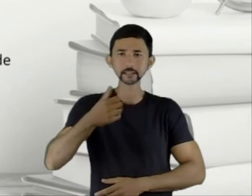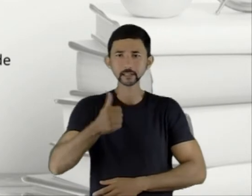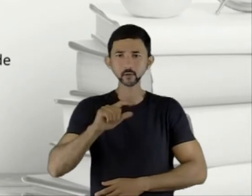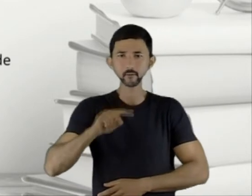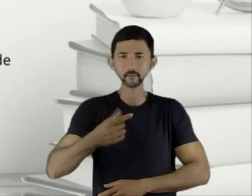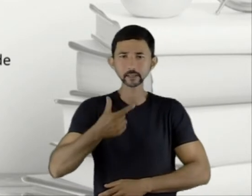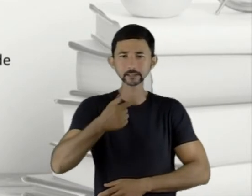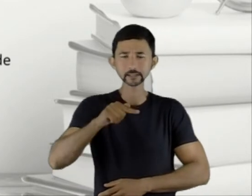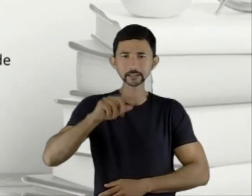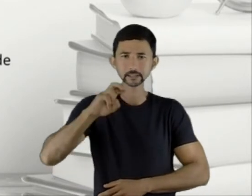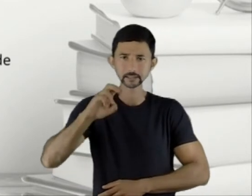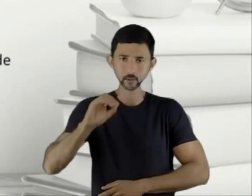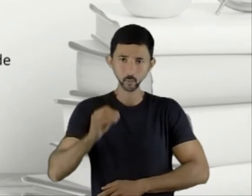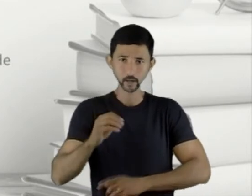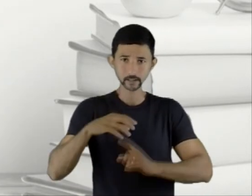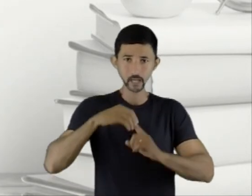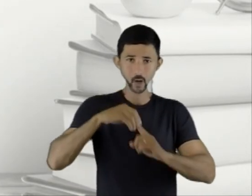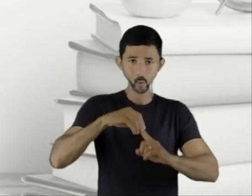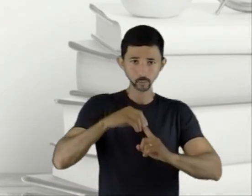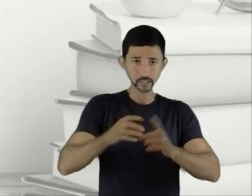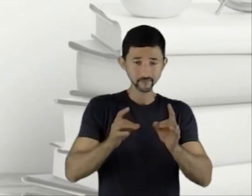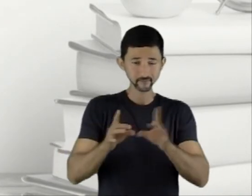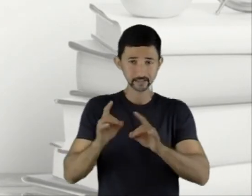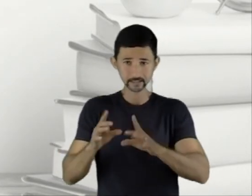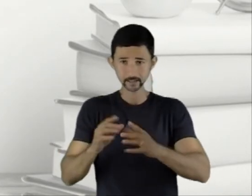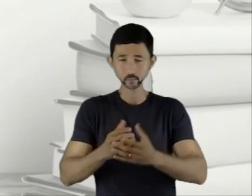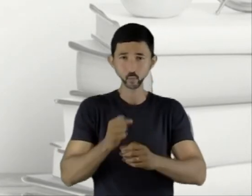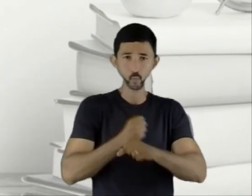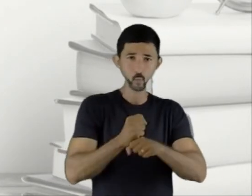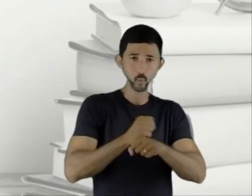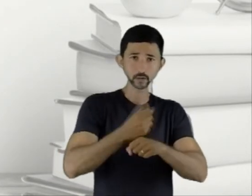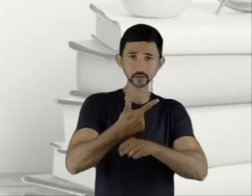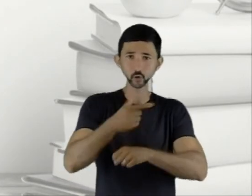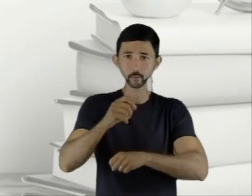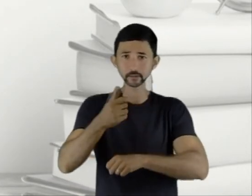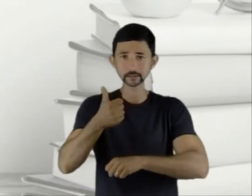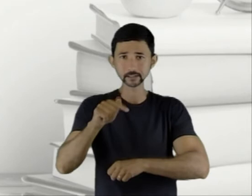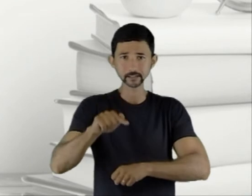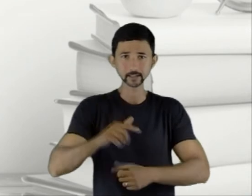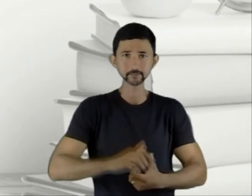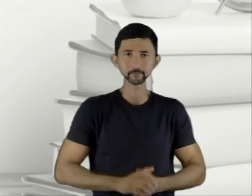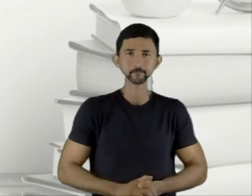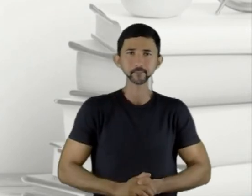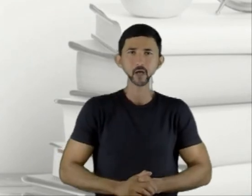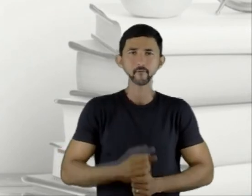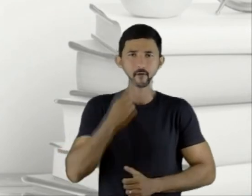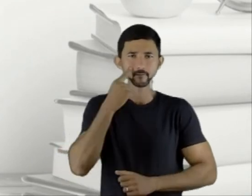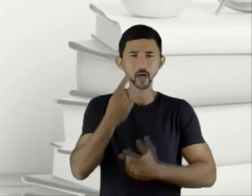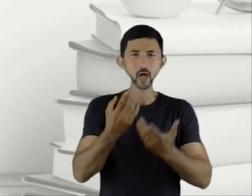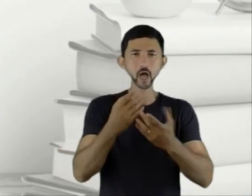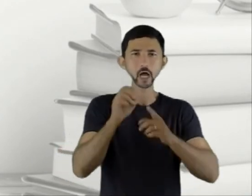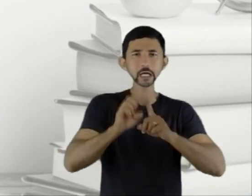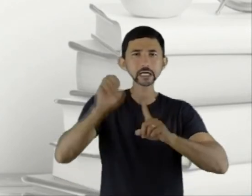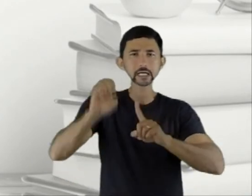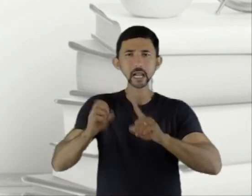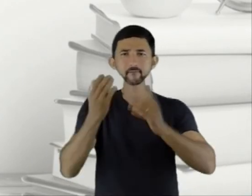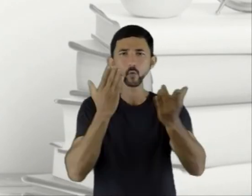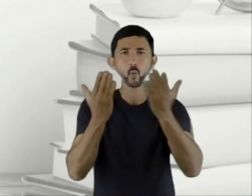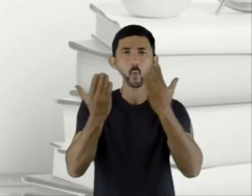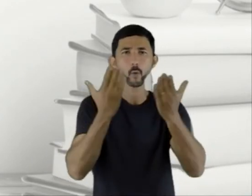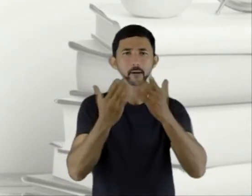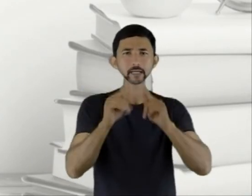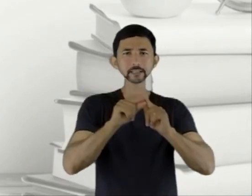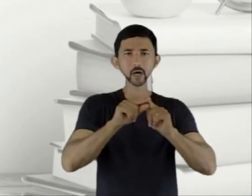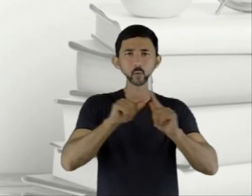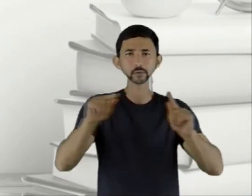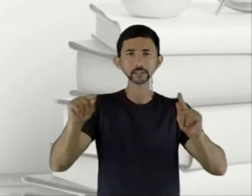231.750 unidades em 2017. Vamos analisar um outro tipo de gráfico de comparação, que é o gráfico de